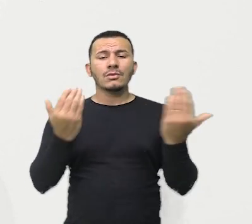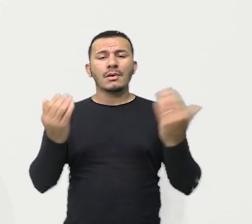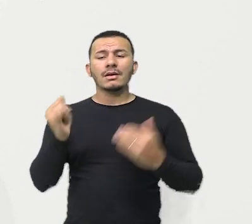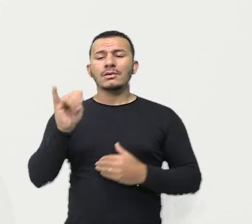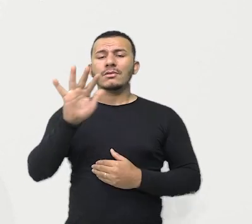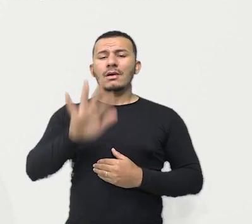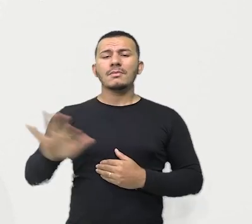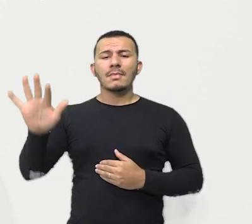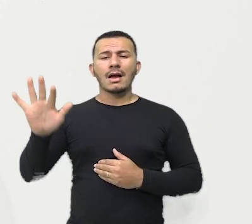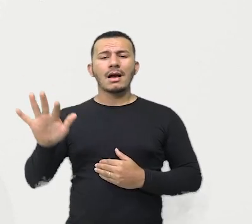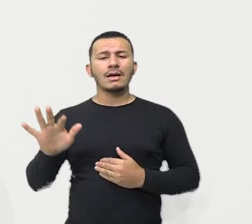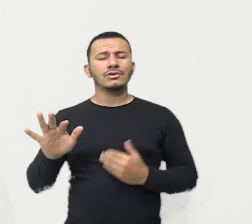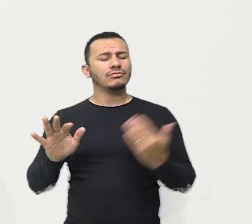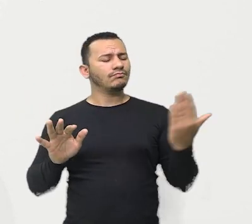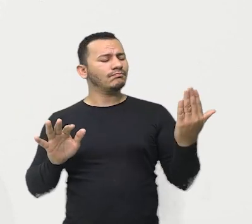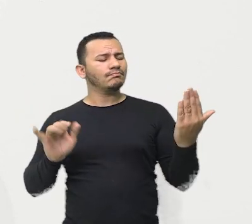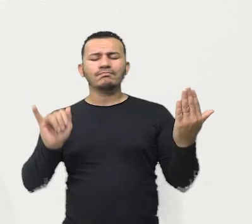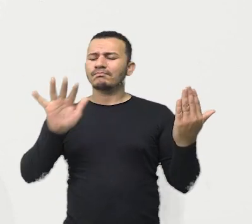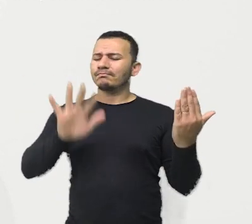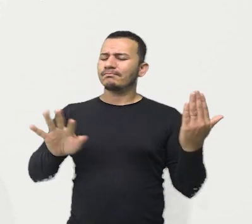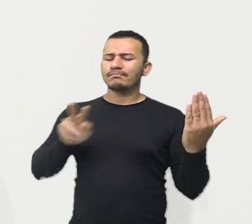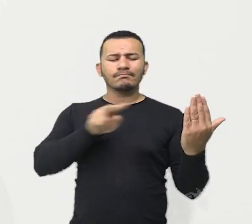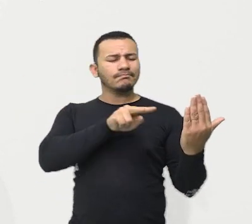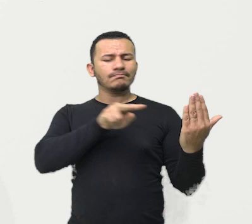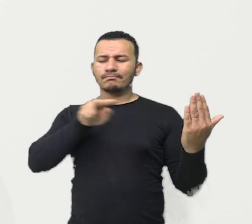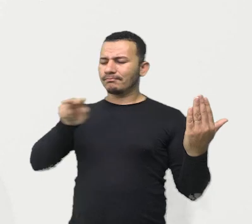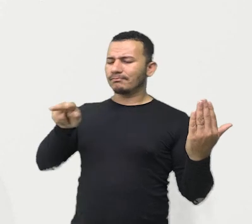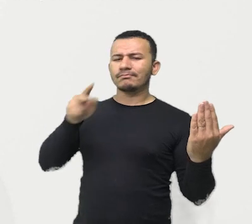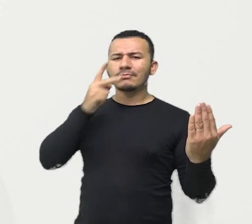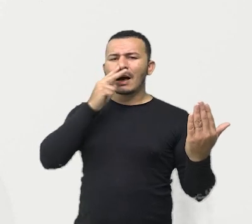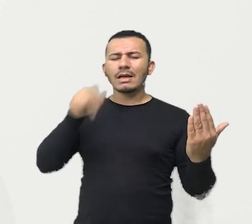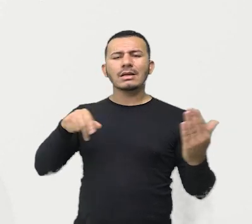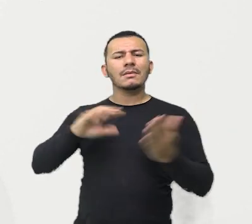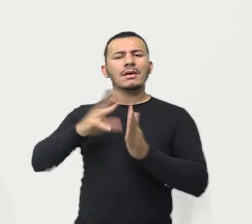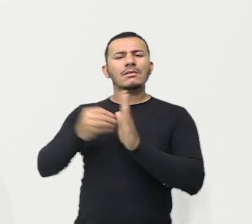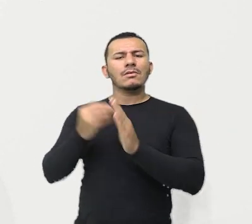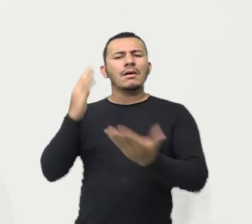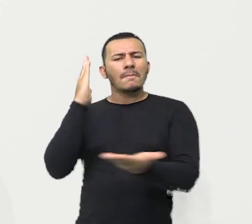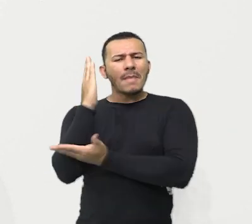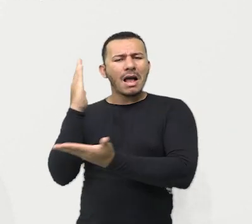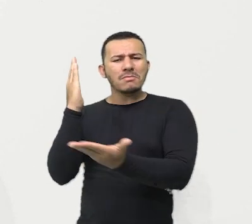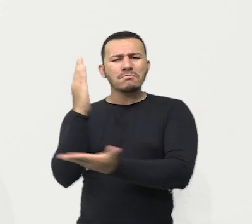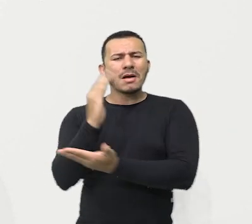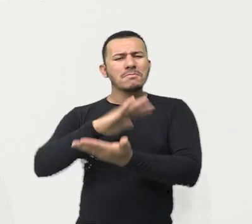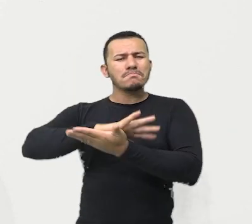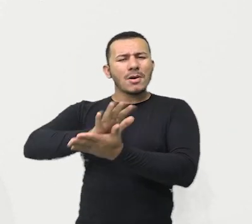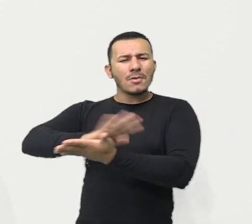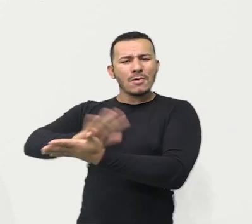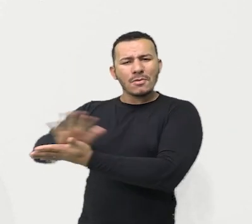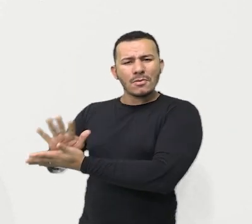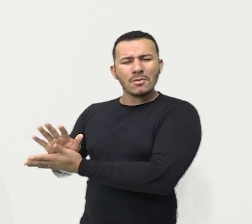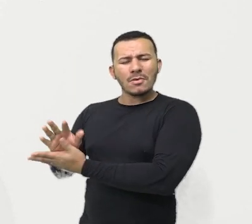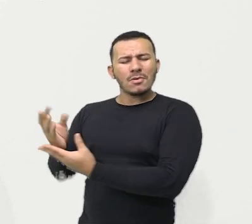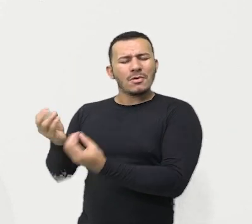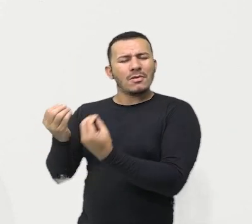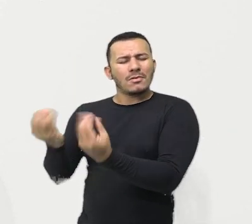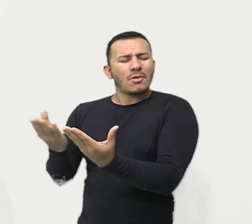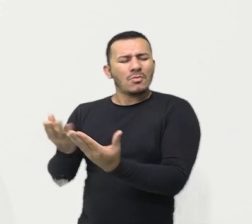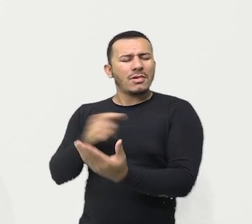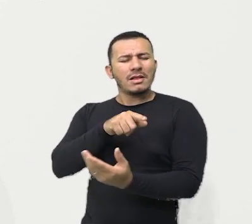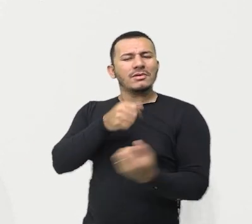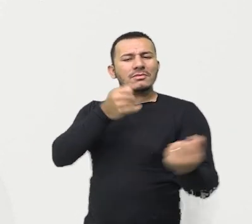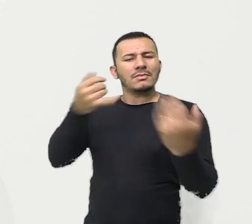não verbal, né, onde não há palavras, a gente vê que a Amazônia está sendo destruída. Então, como é que ele se refere